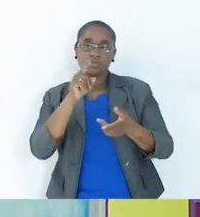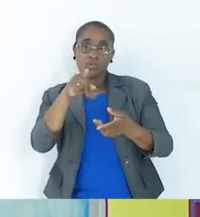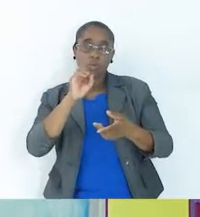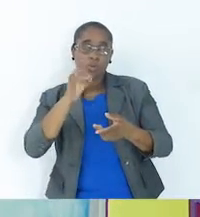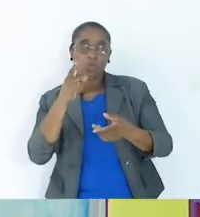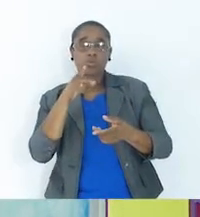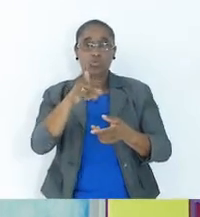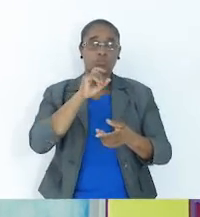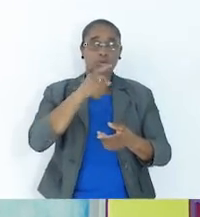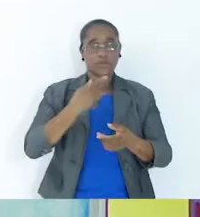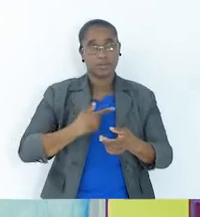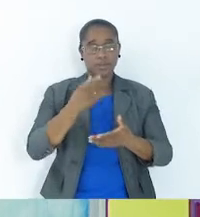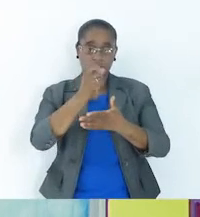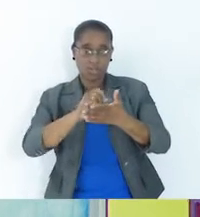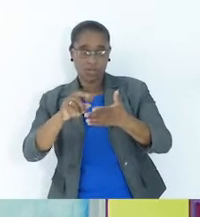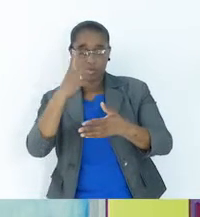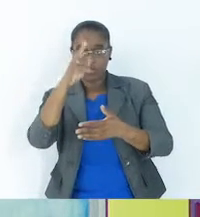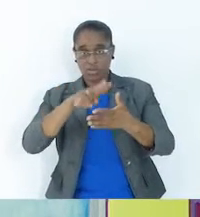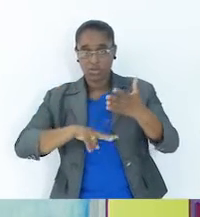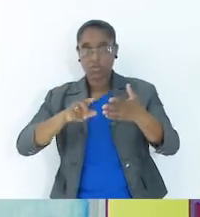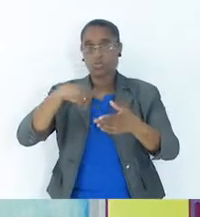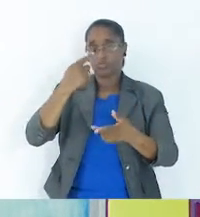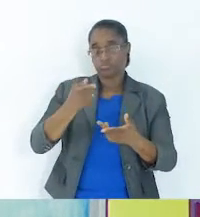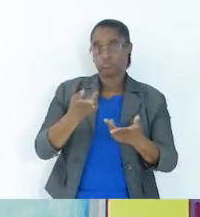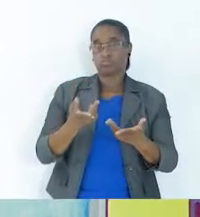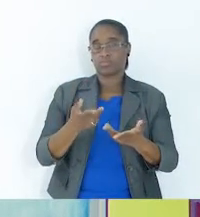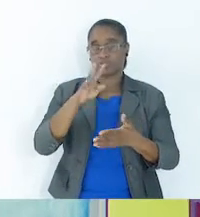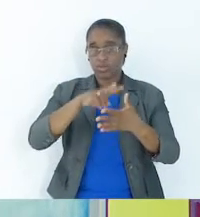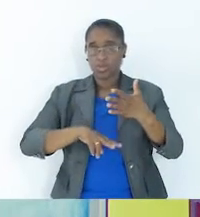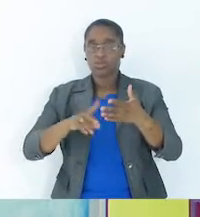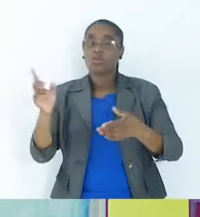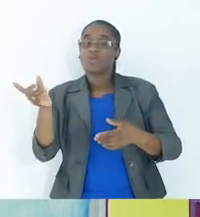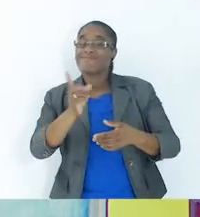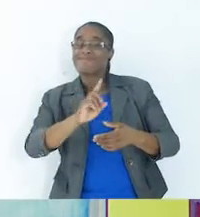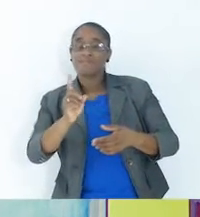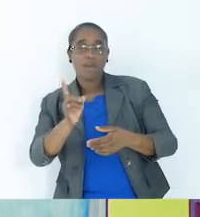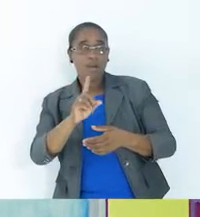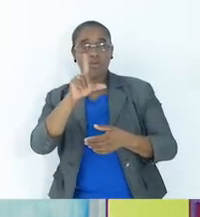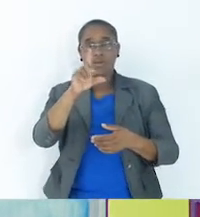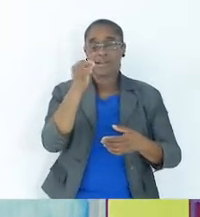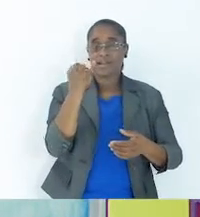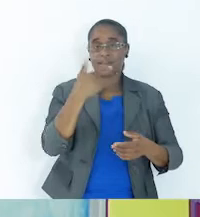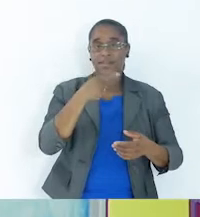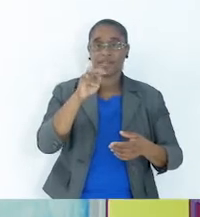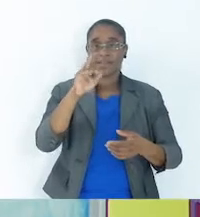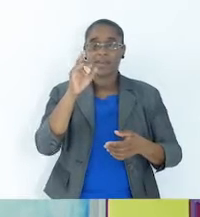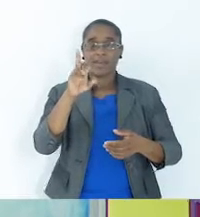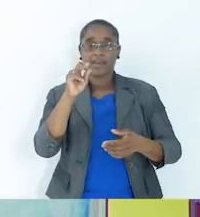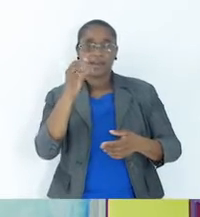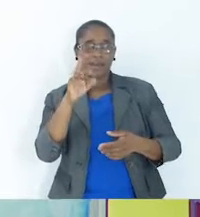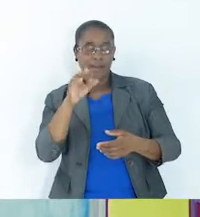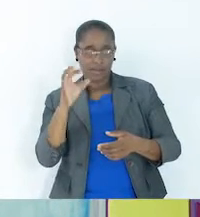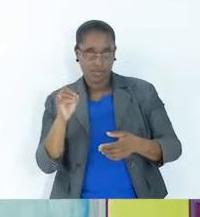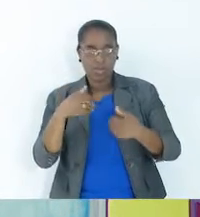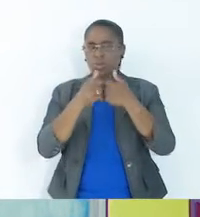texto, temos o outro tipo de texto, o texto não literário, que é tudo ao contrário, é tudo ao oposto daquilo que vimos no texto